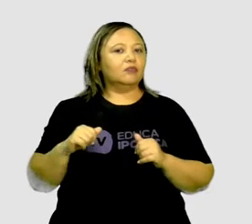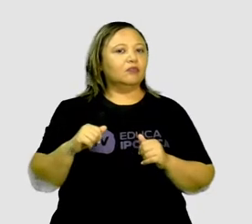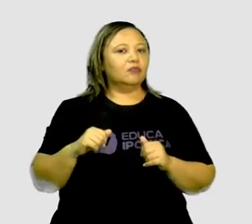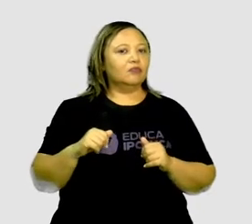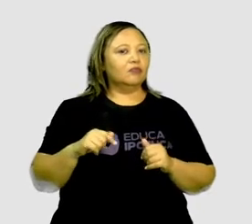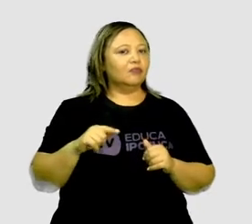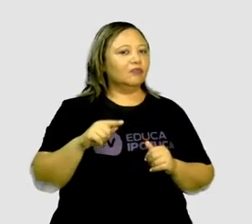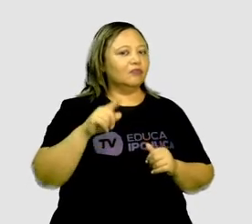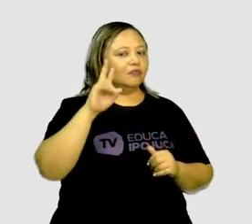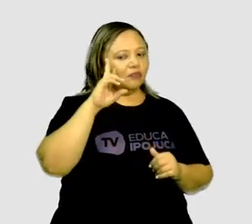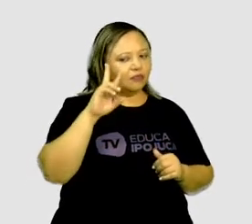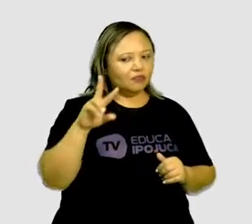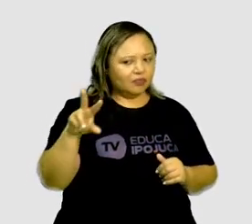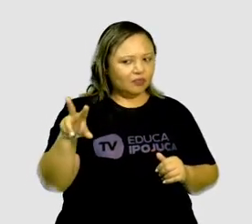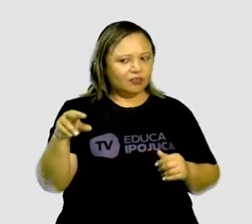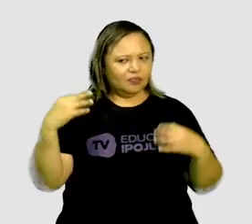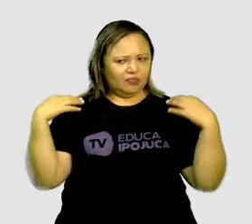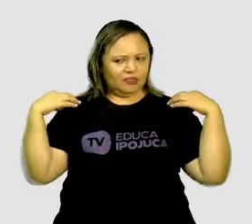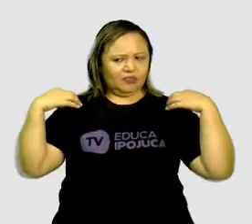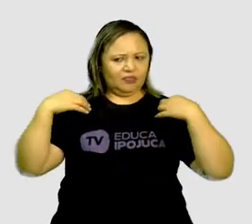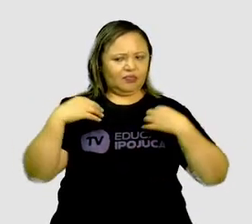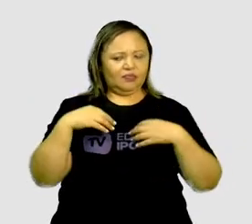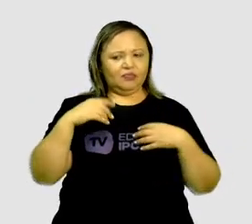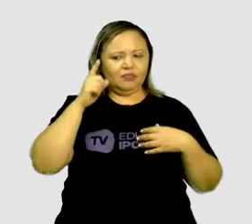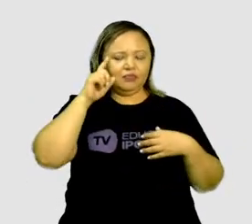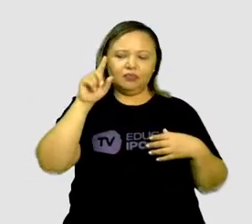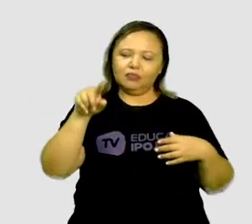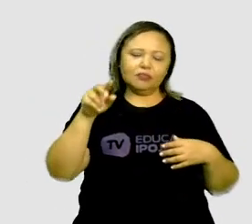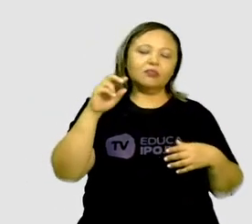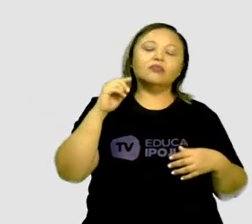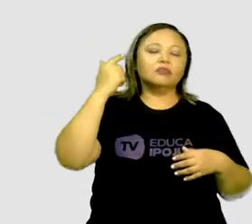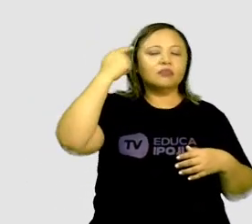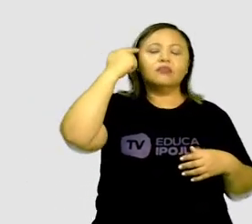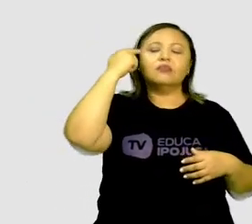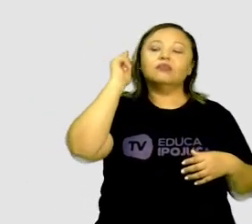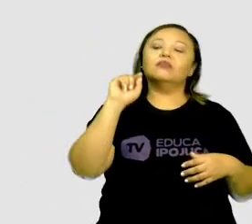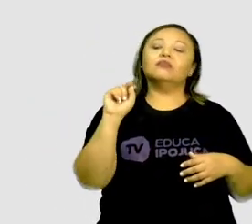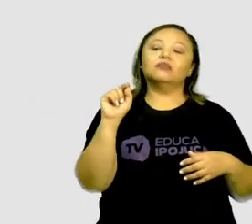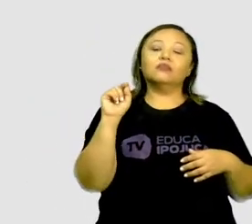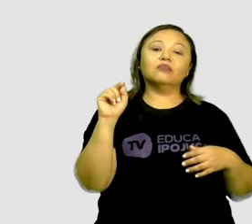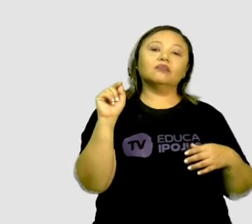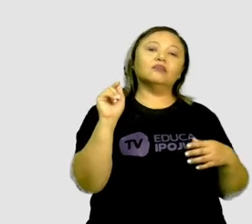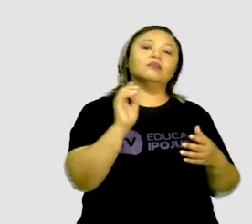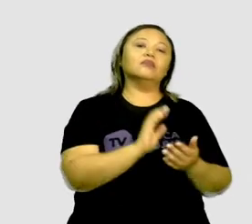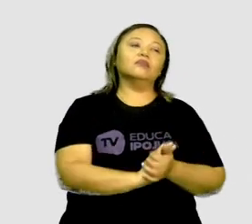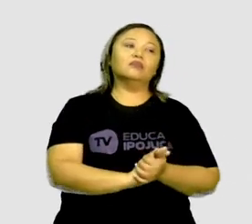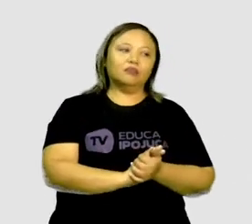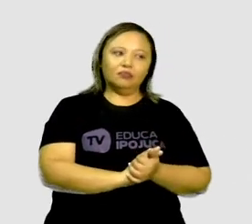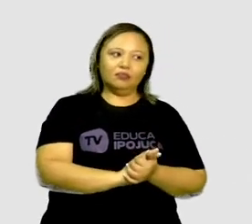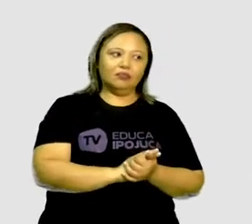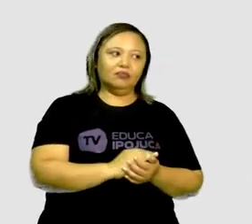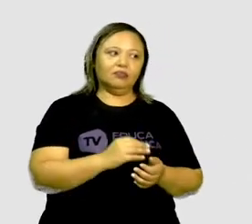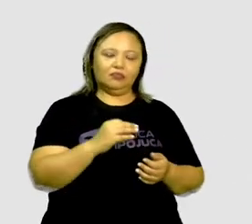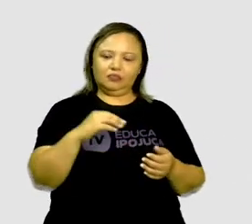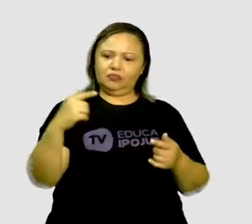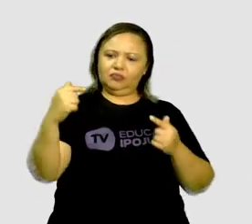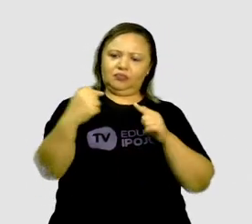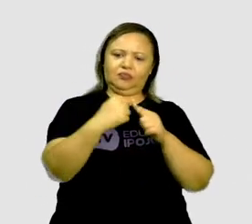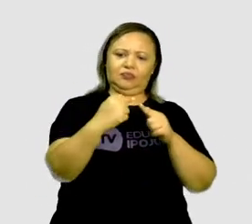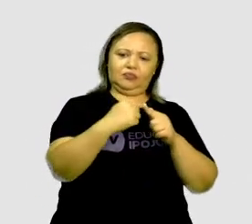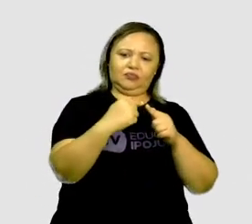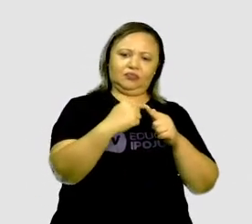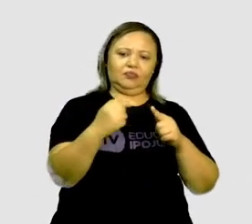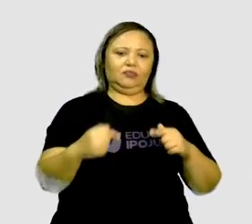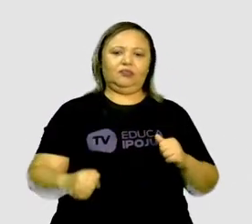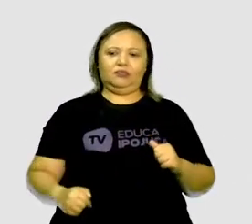que se vocês, né, vissem uma cena dessa, o que era que vocês iriam pensar? Pensa aí, será que está adequado